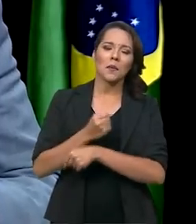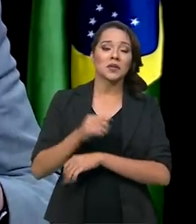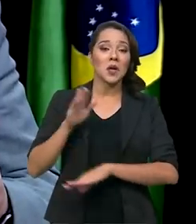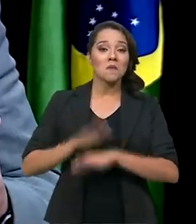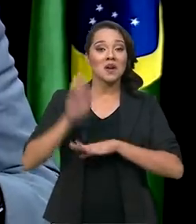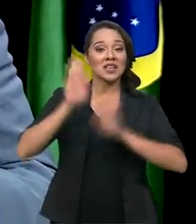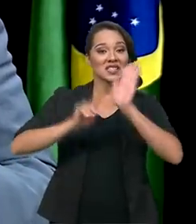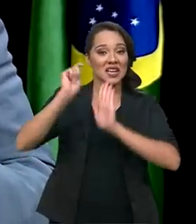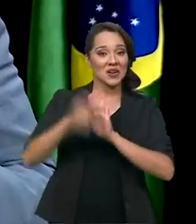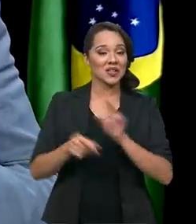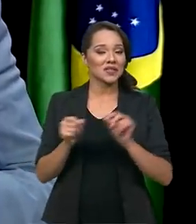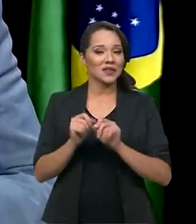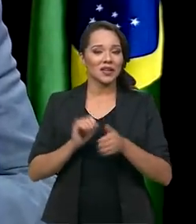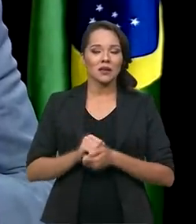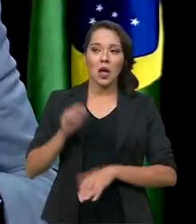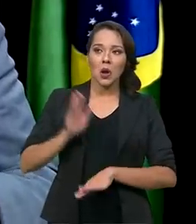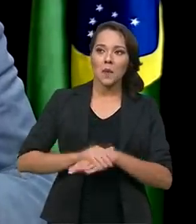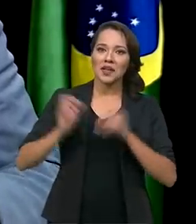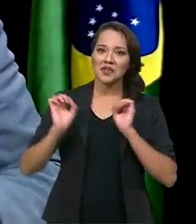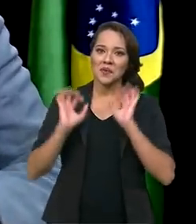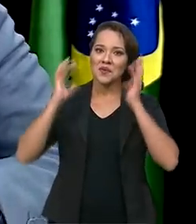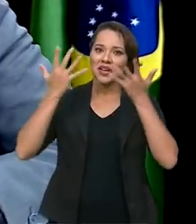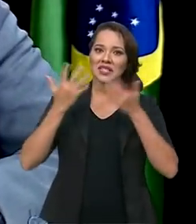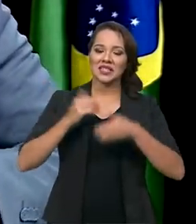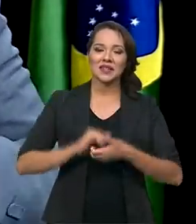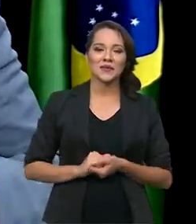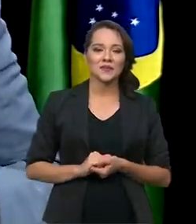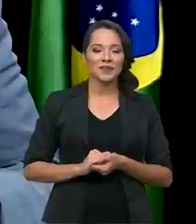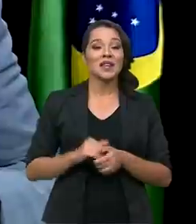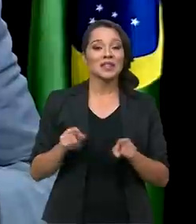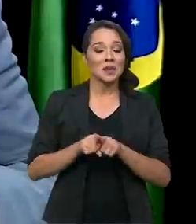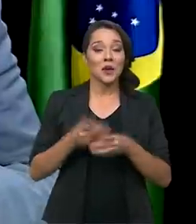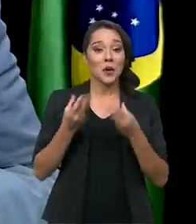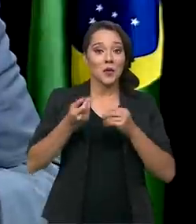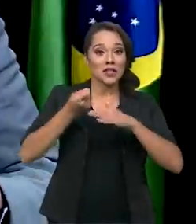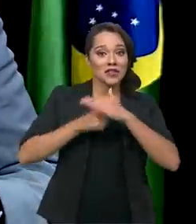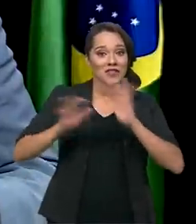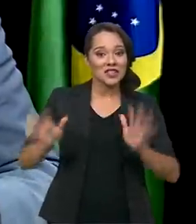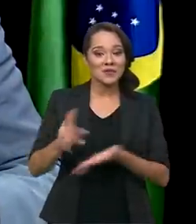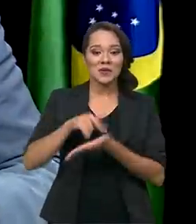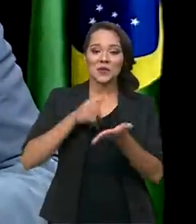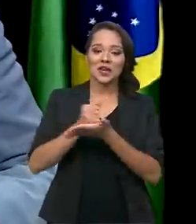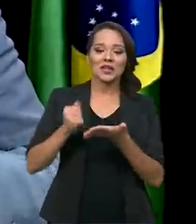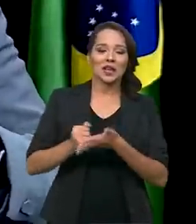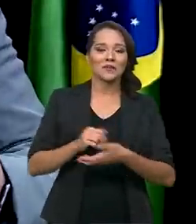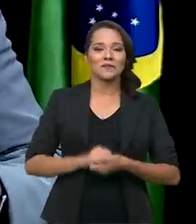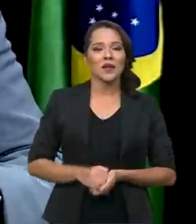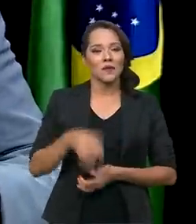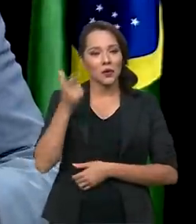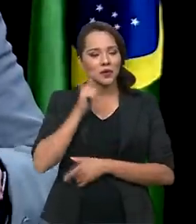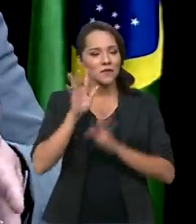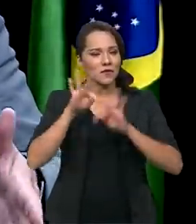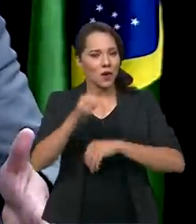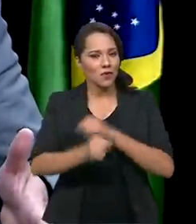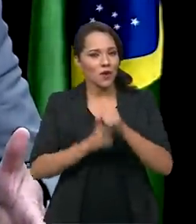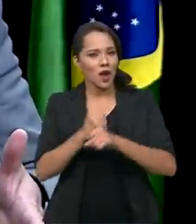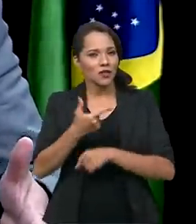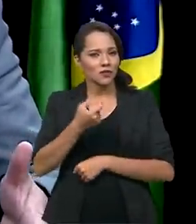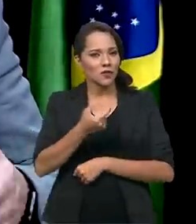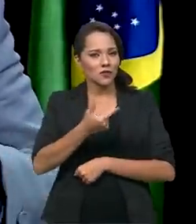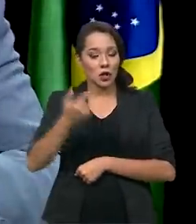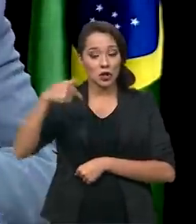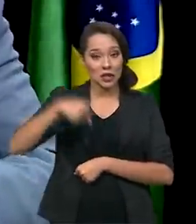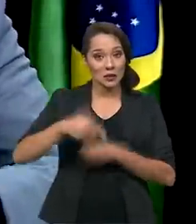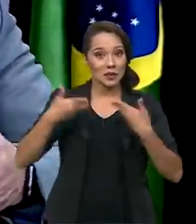mais leilões realizados, com mais comemorações na Bolsa e com muito investimento contratado. A gente vai chegar no final de 22, só aqui no